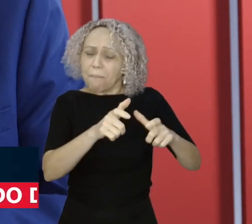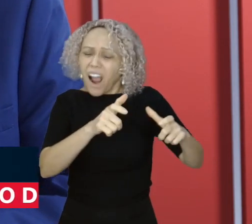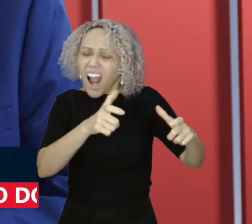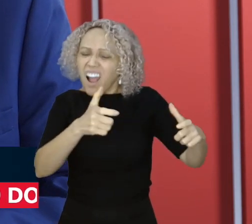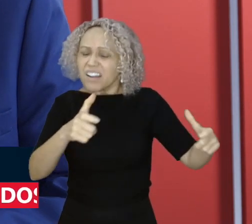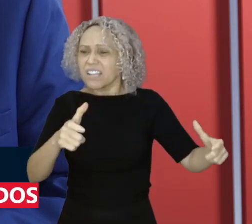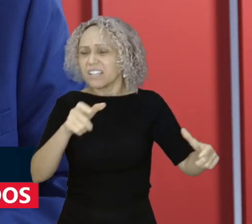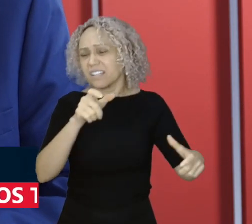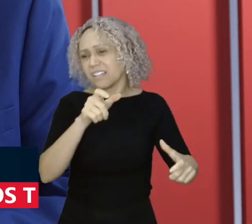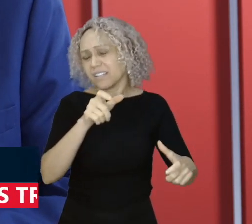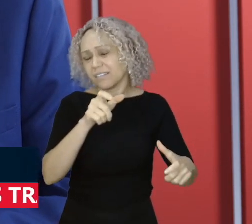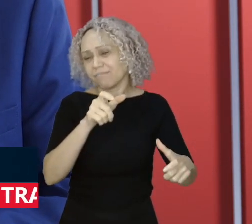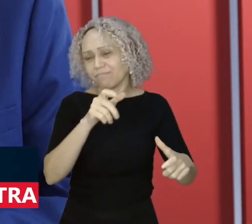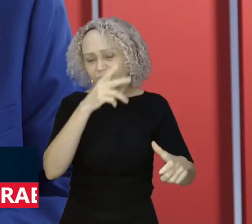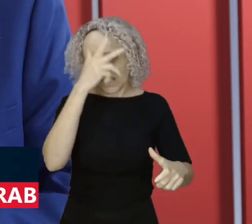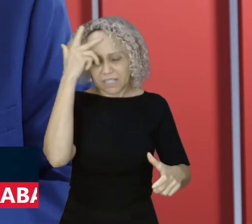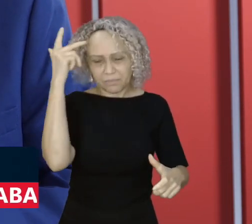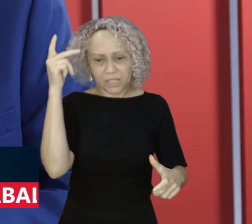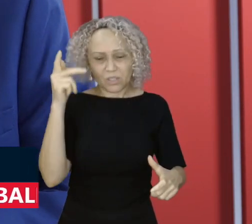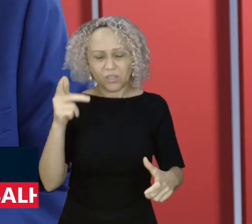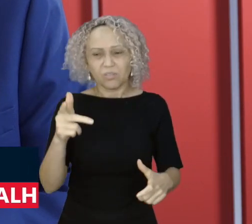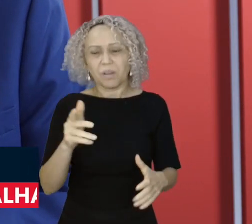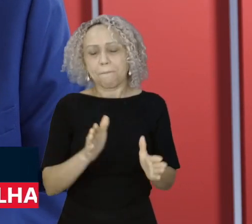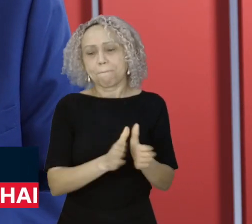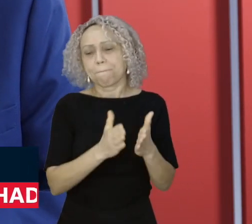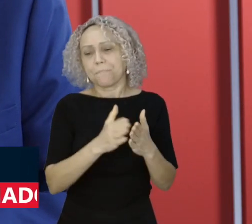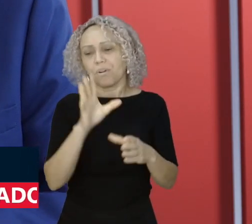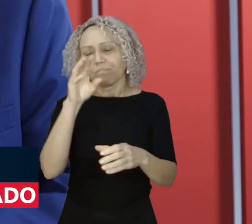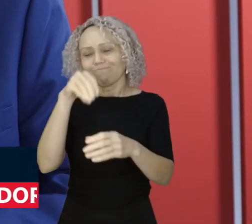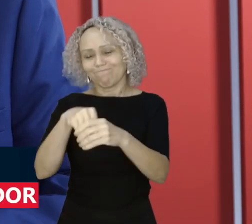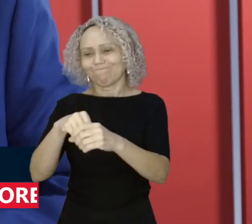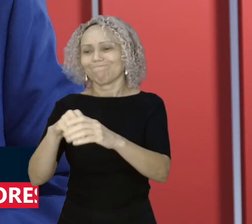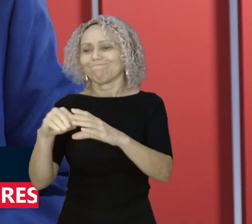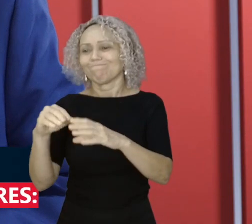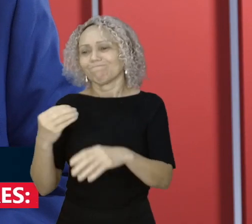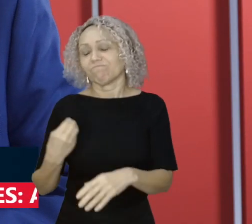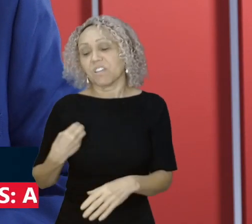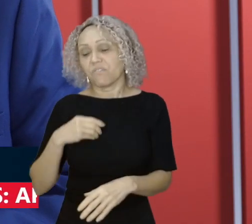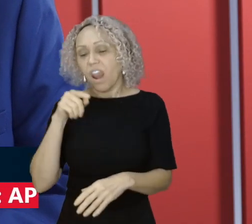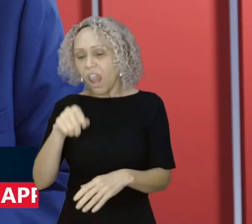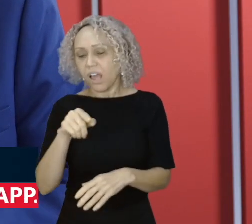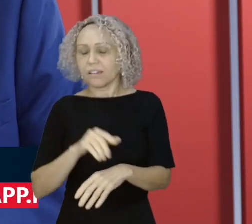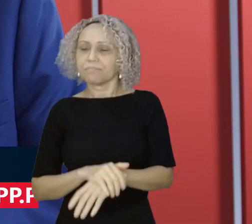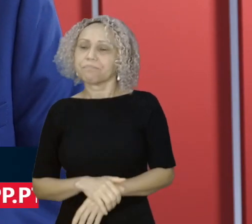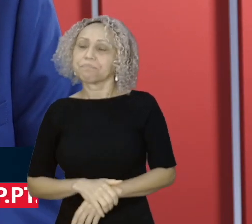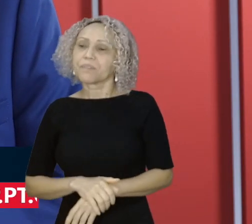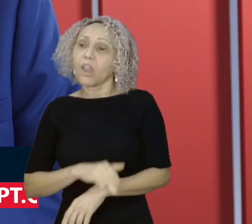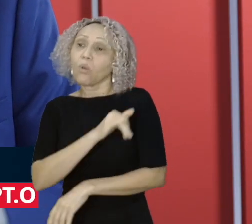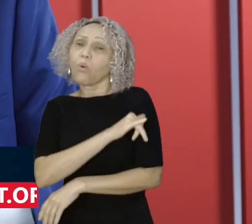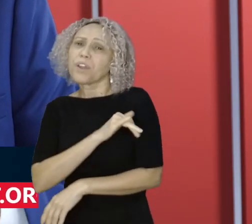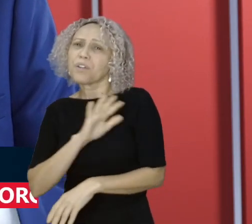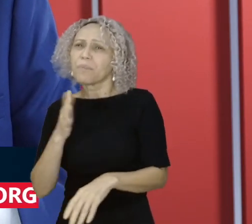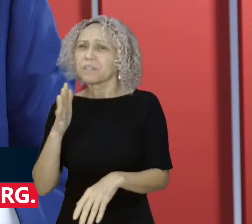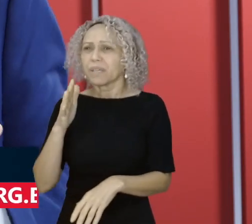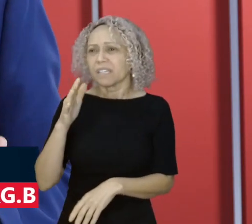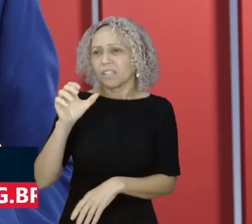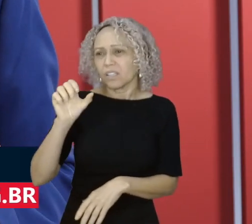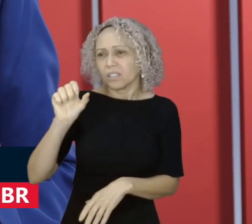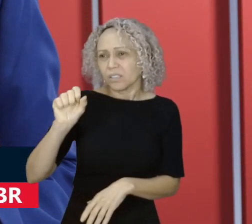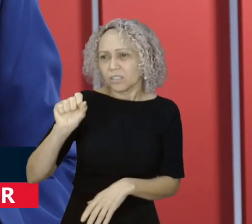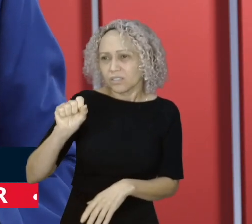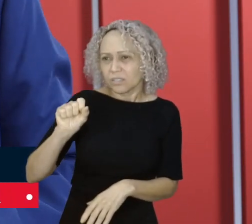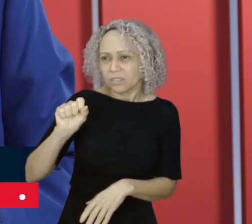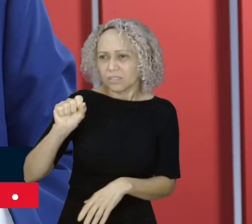muita indignidade. Nós temos na cidade do Rio cerca de 800 favelas. Nas favelas, uma cidade que tem 7